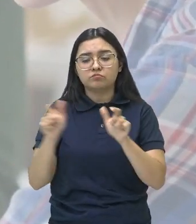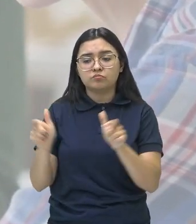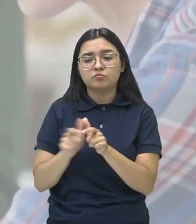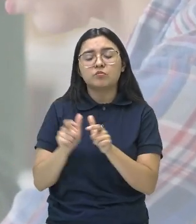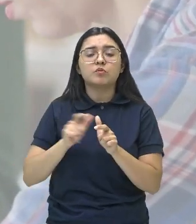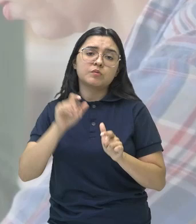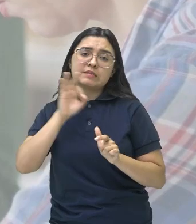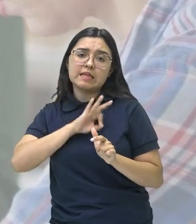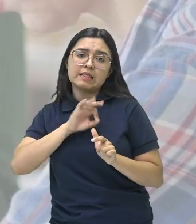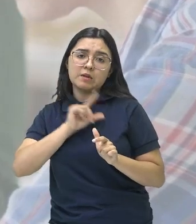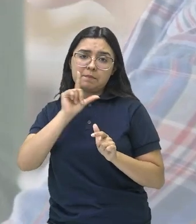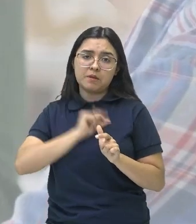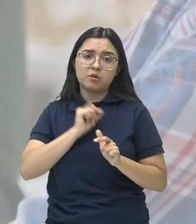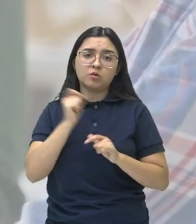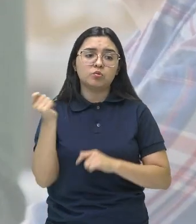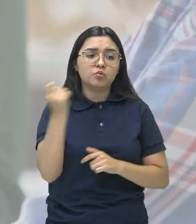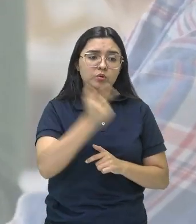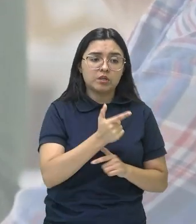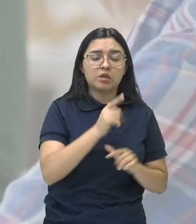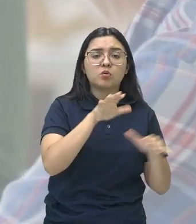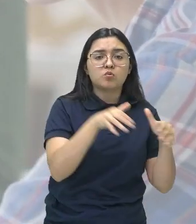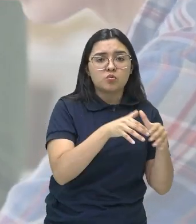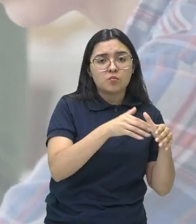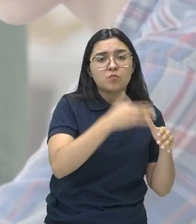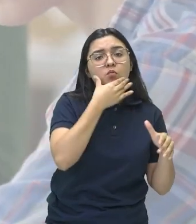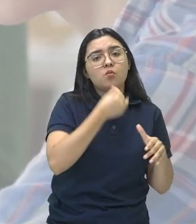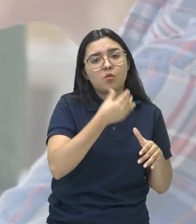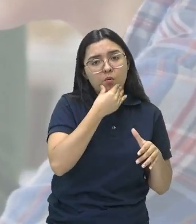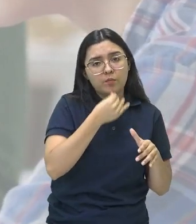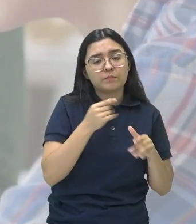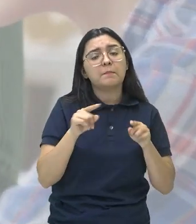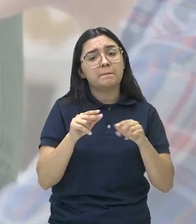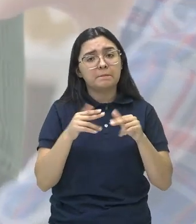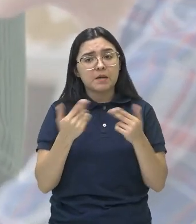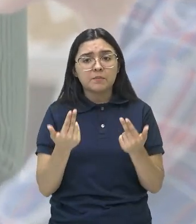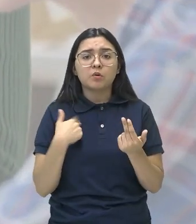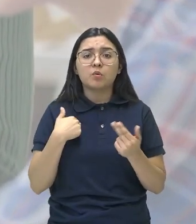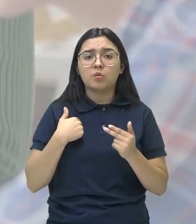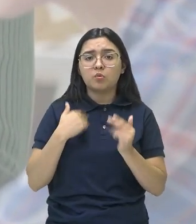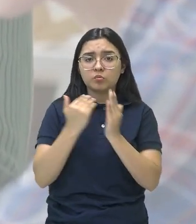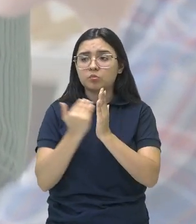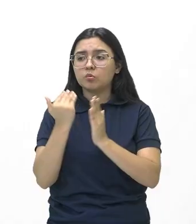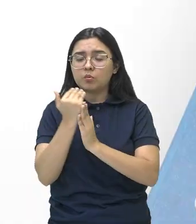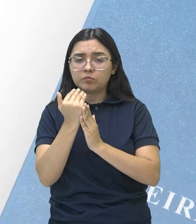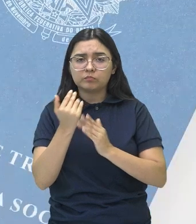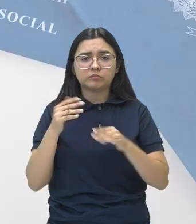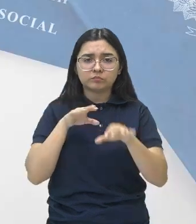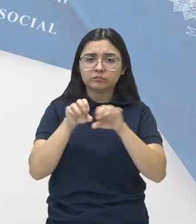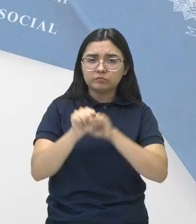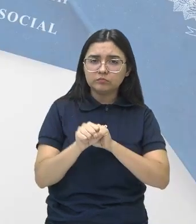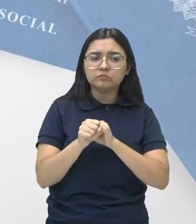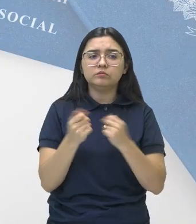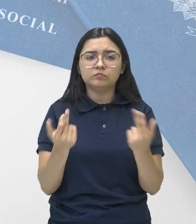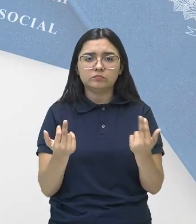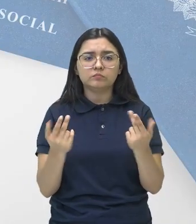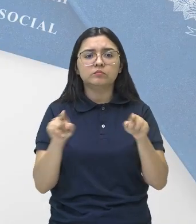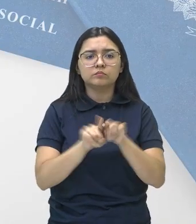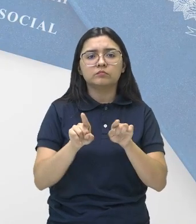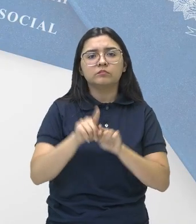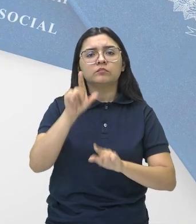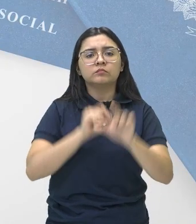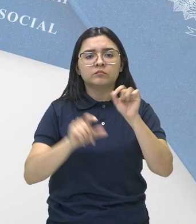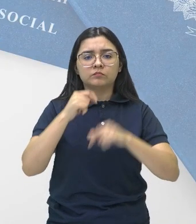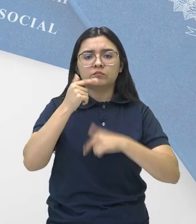recebem menos do que seus colegas homens brancos, mesmo com qualificações e desempenhos semelhantes. Escolha de